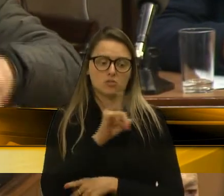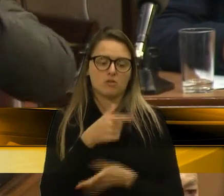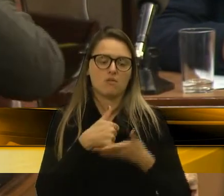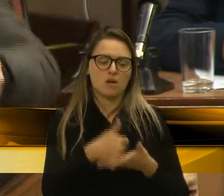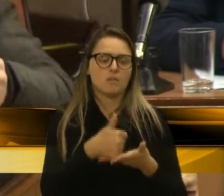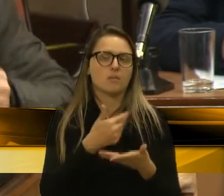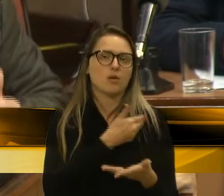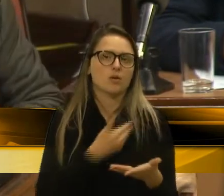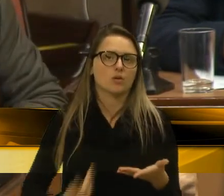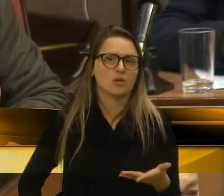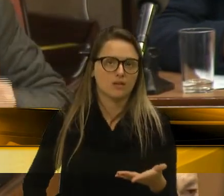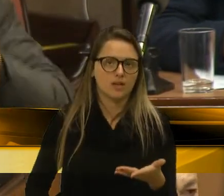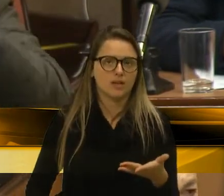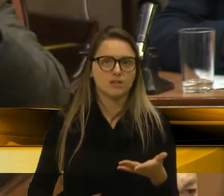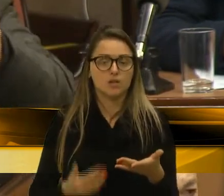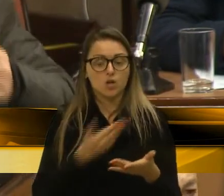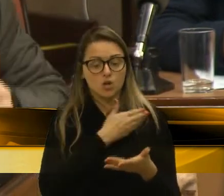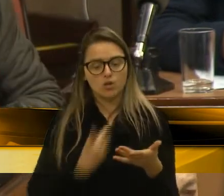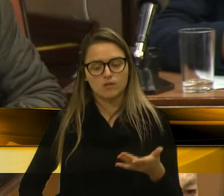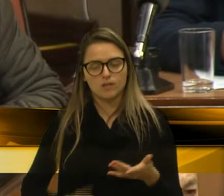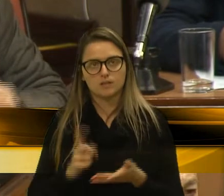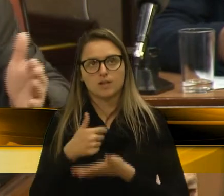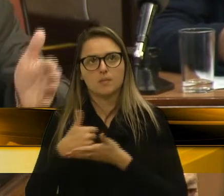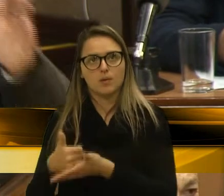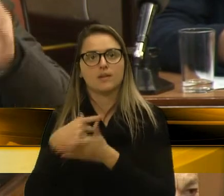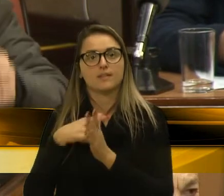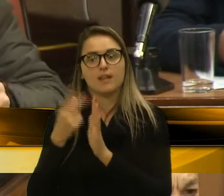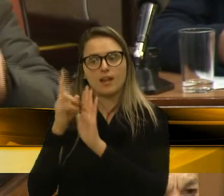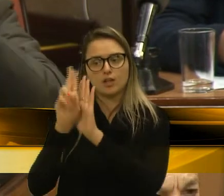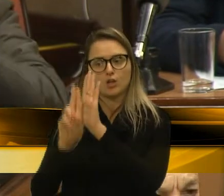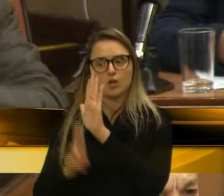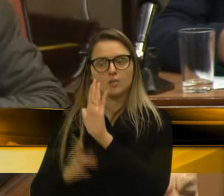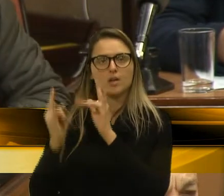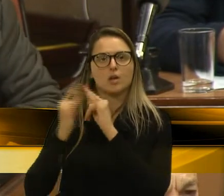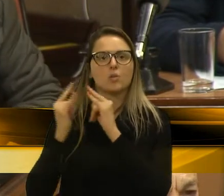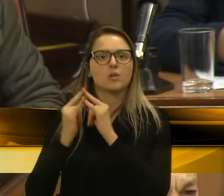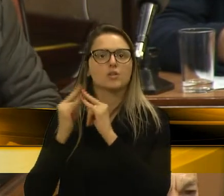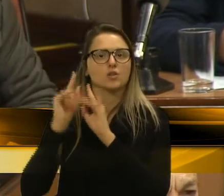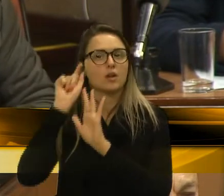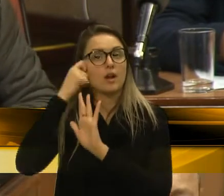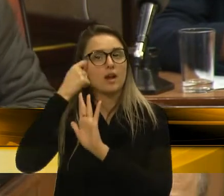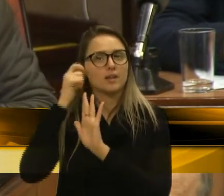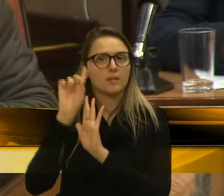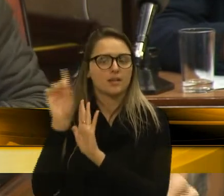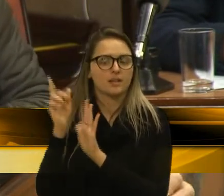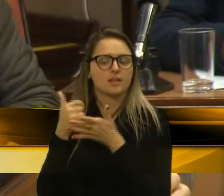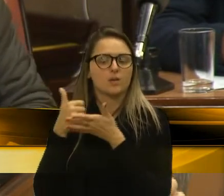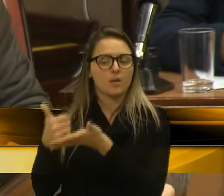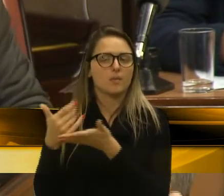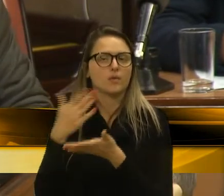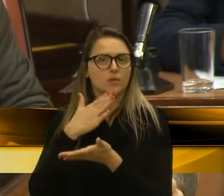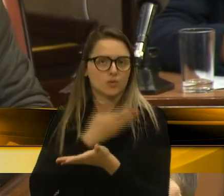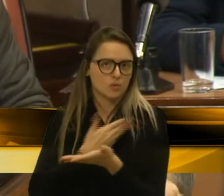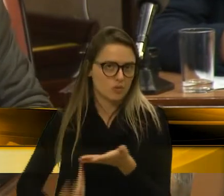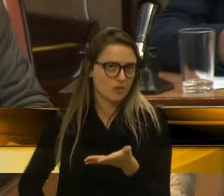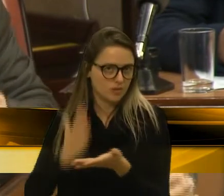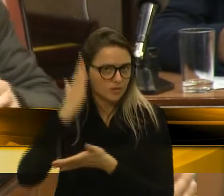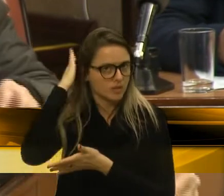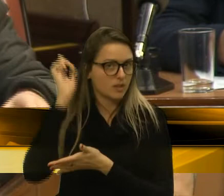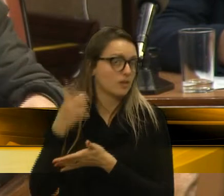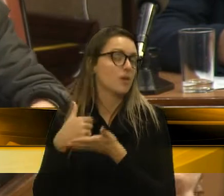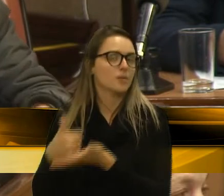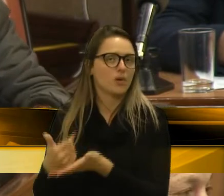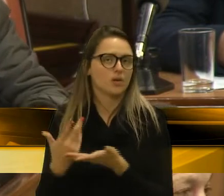governo, toma corretivo, vai para a lista negra, cada dia uma entidade, uma pessoa vai para a lista negra. E a questão do seu